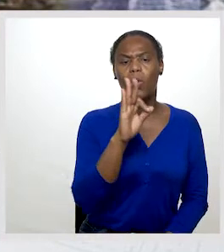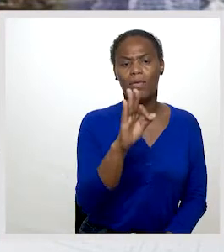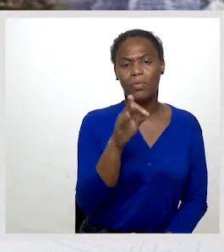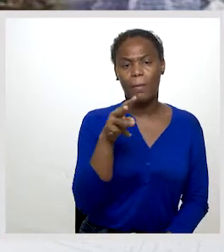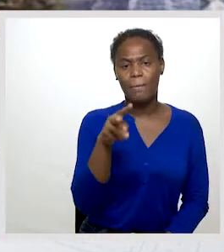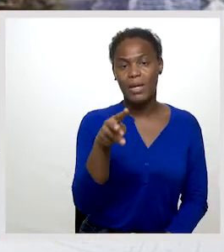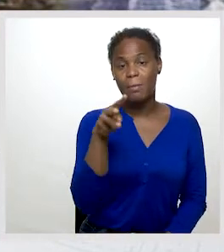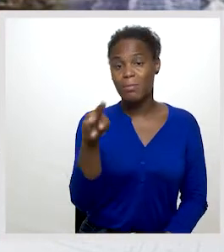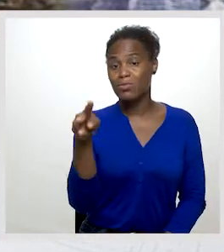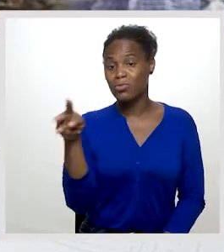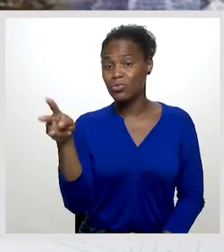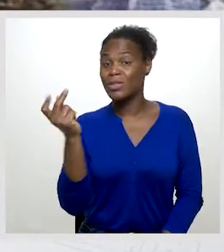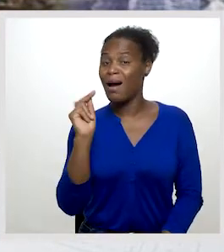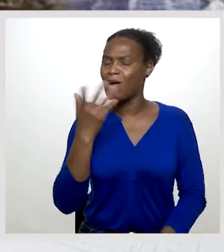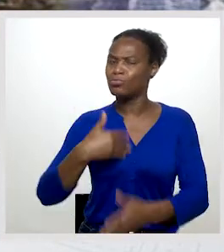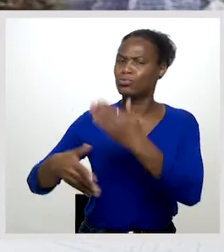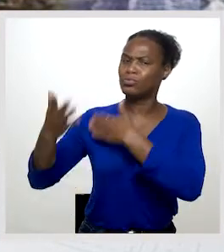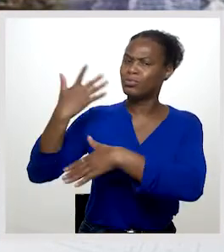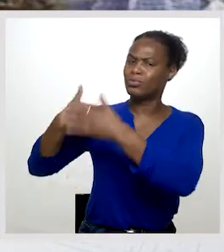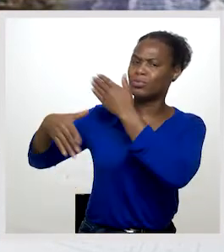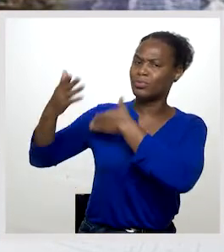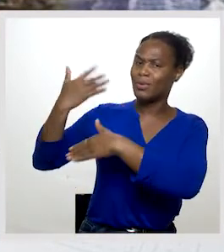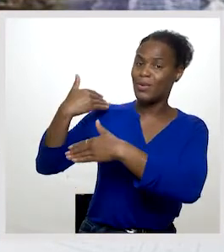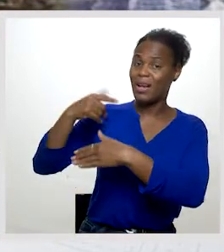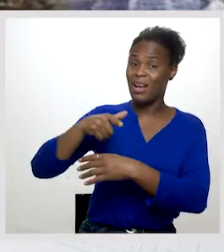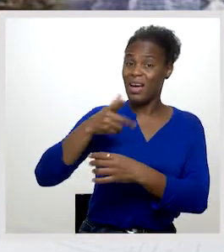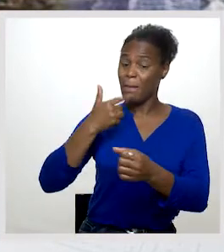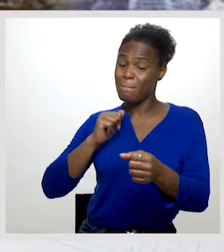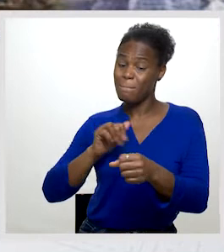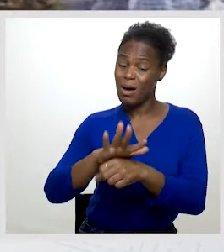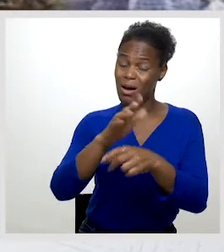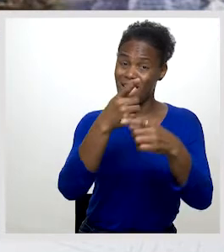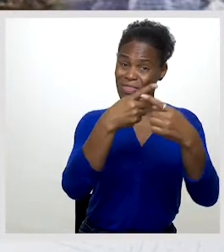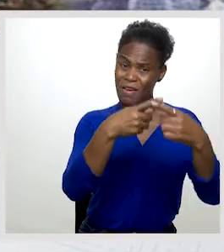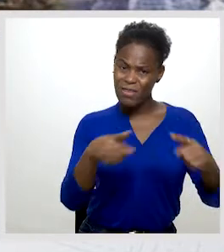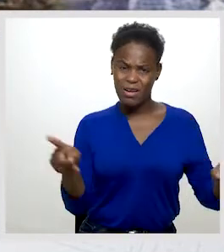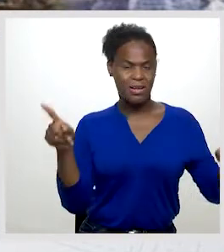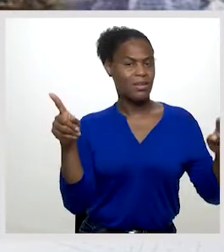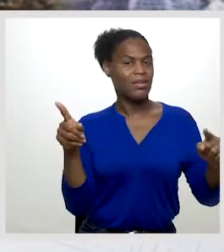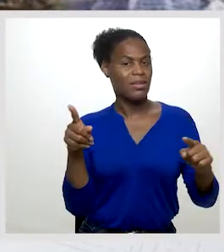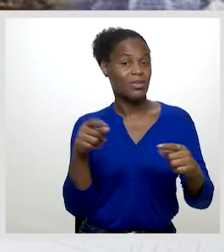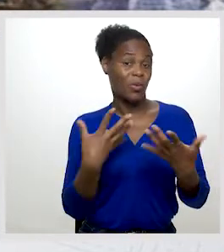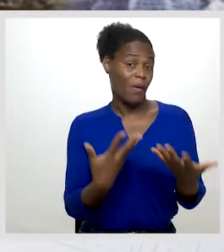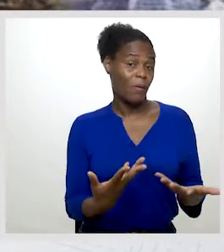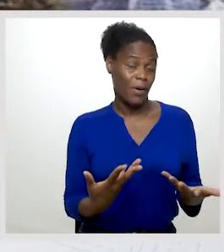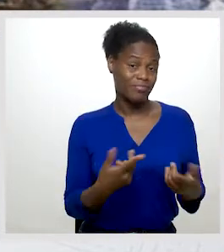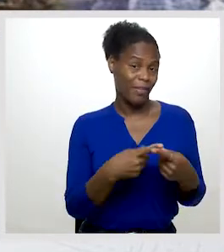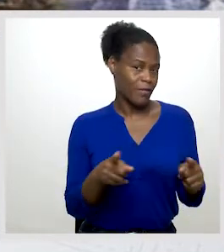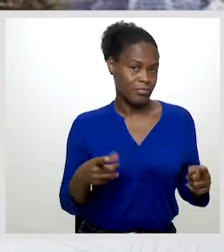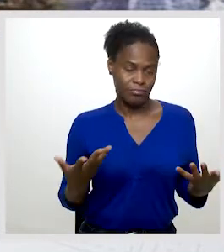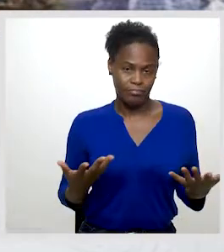4.000 milhões de anos, era muito diferente do